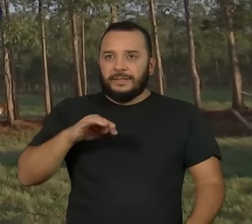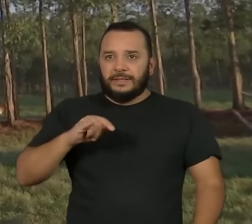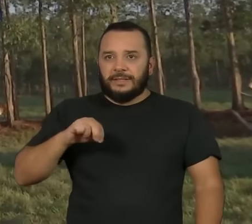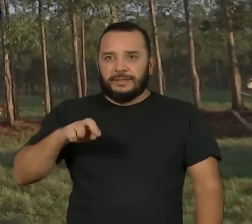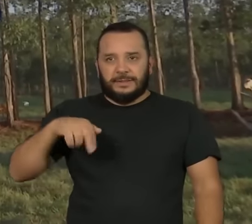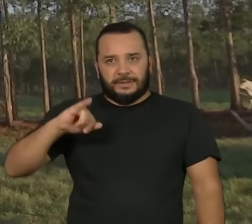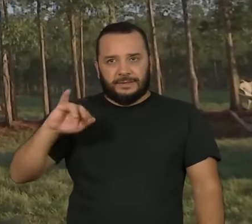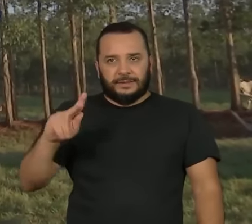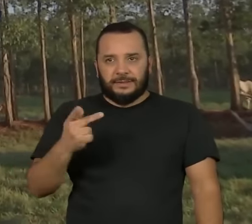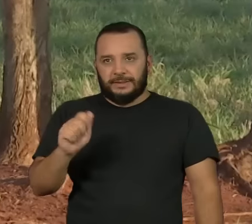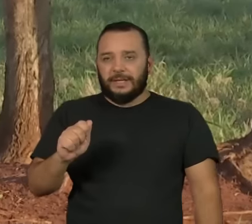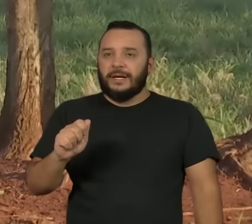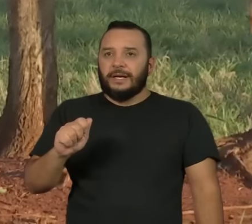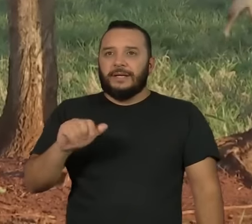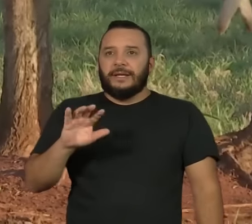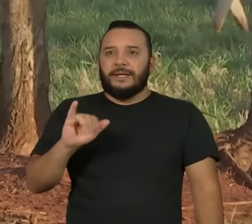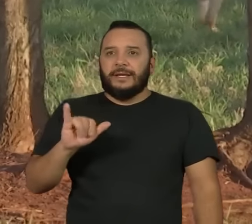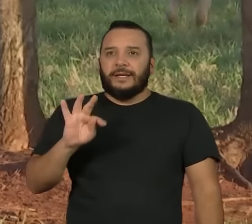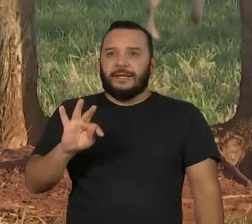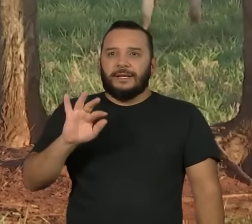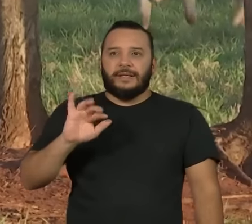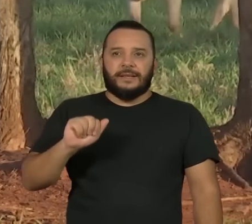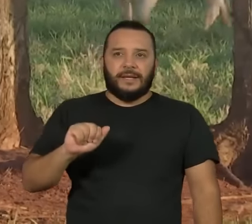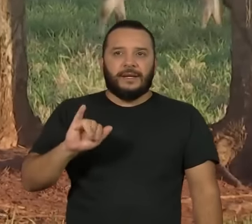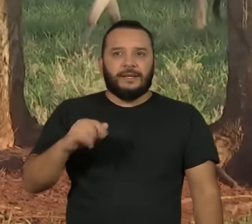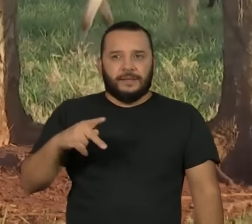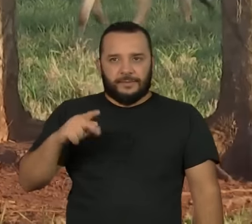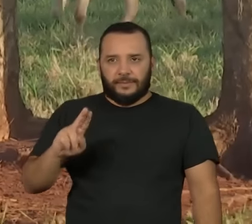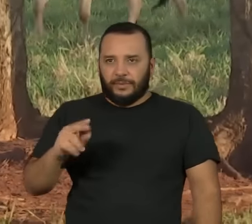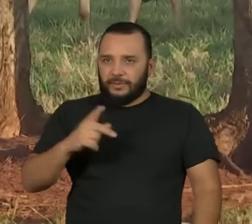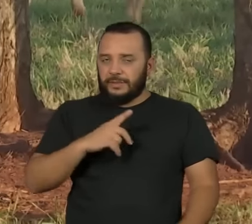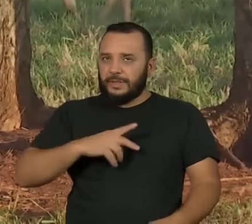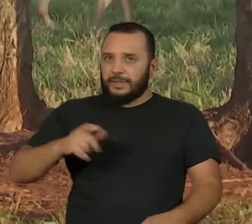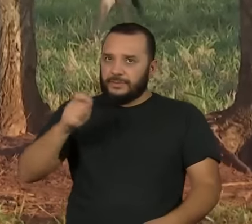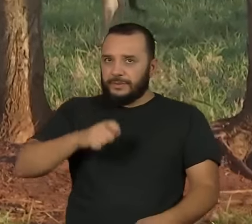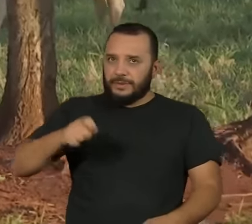Itaipu, por meio de uma cooperativa de produtores rurais.